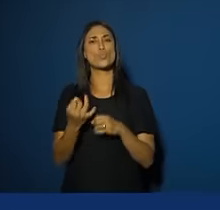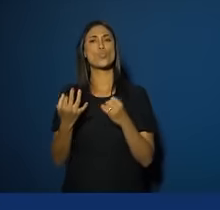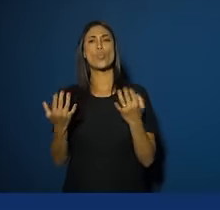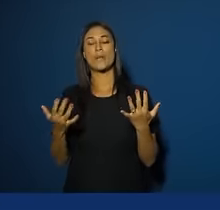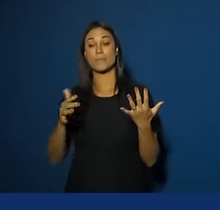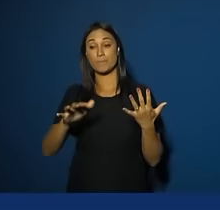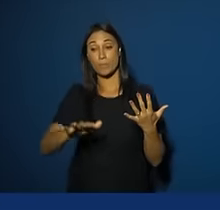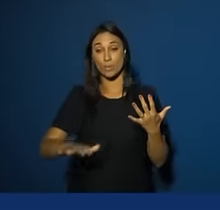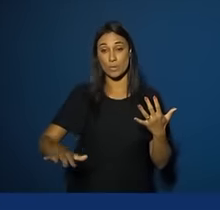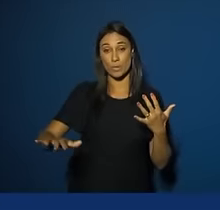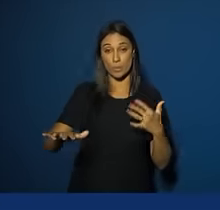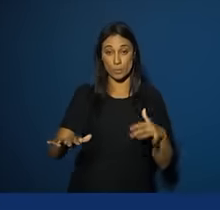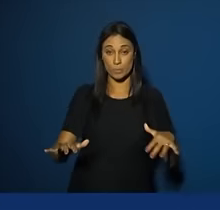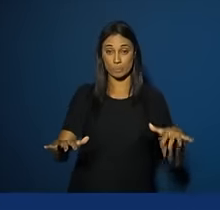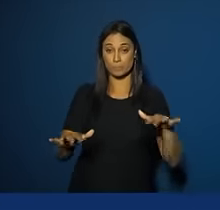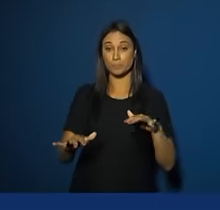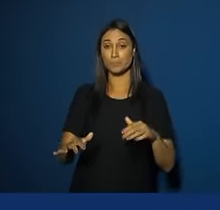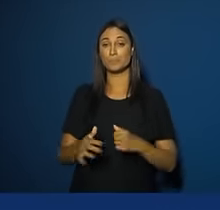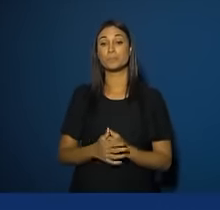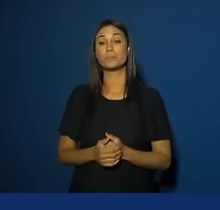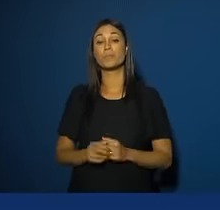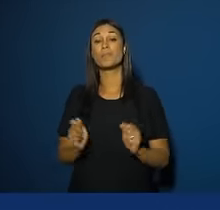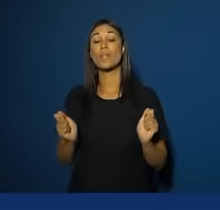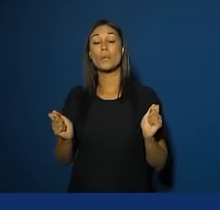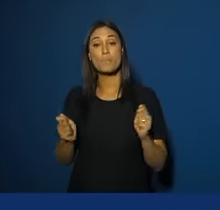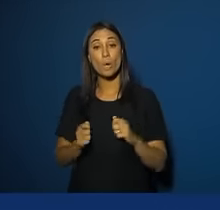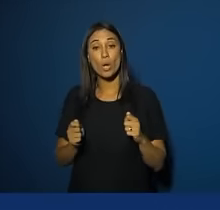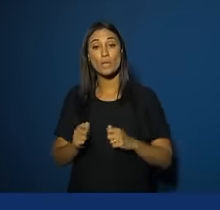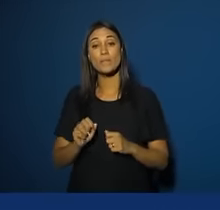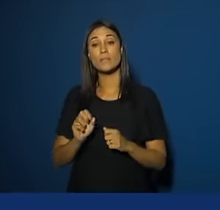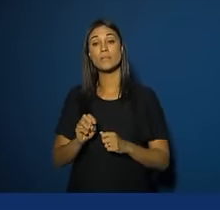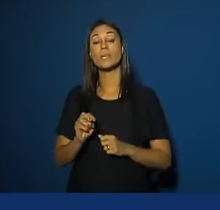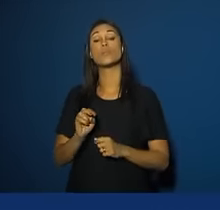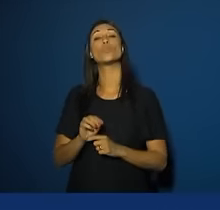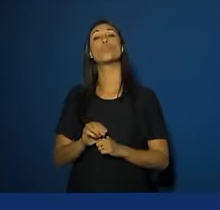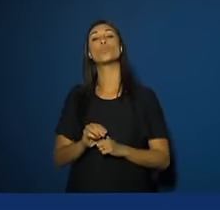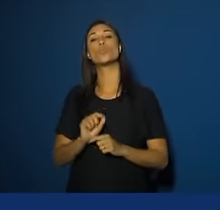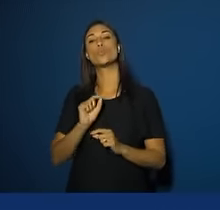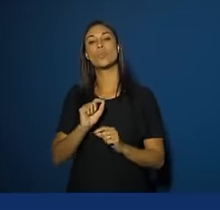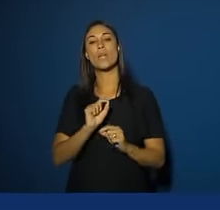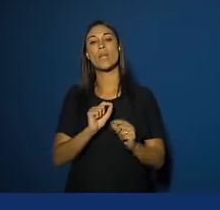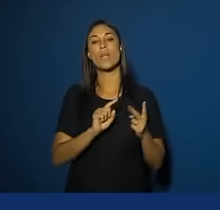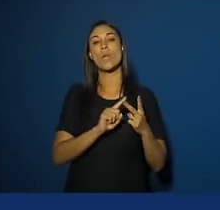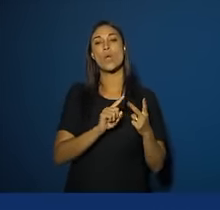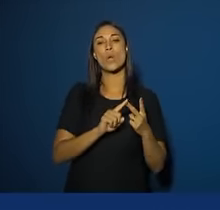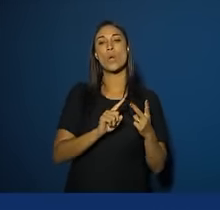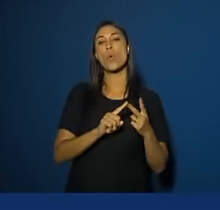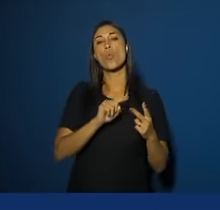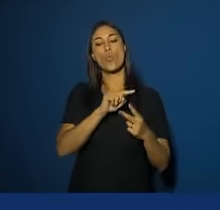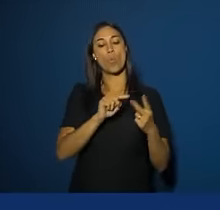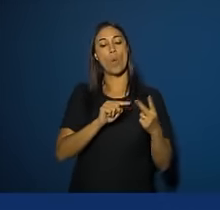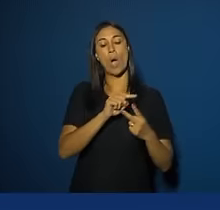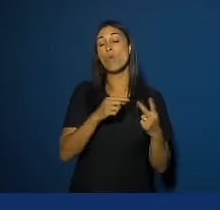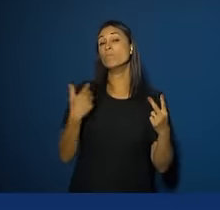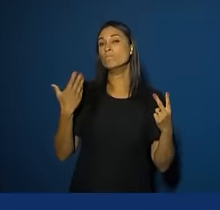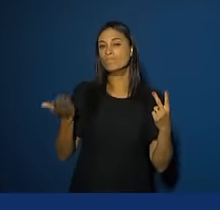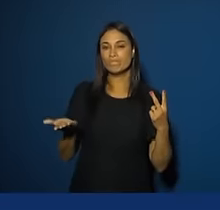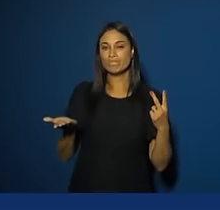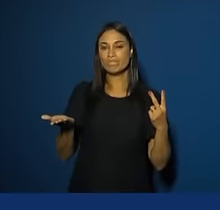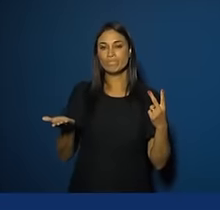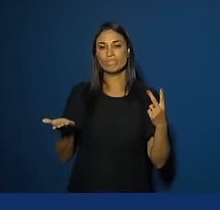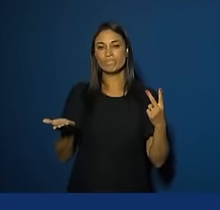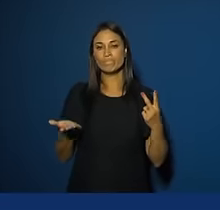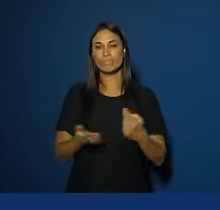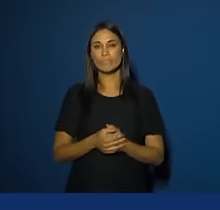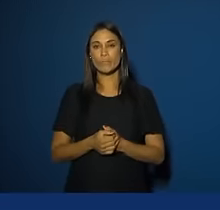os setores, Caldas, começando com você, que podem ser os winners e quais os losers com a inteligência artificial? Que é,